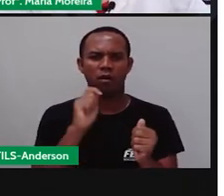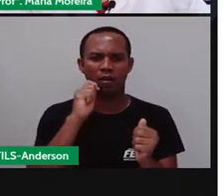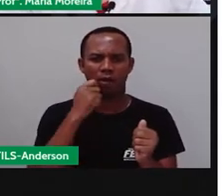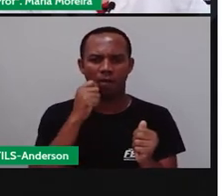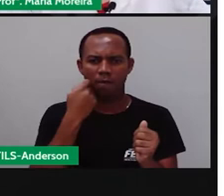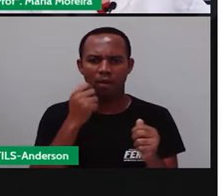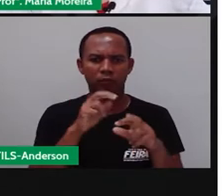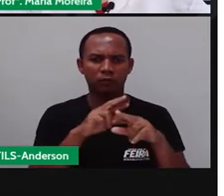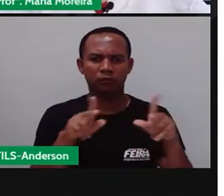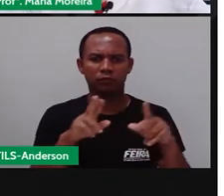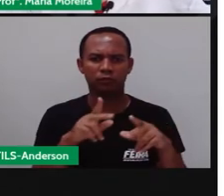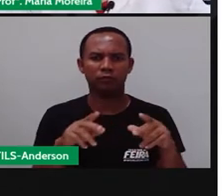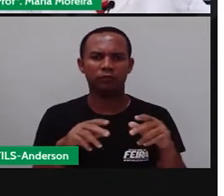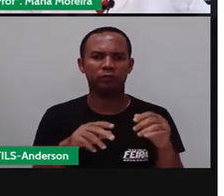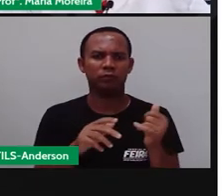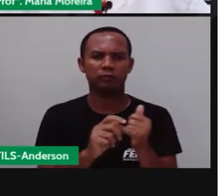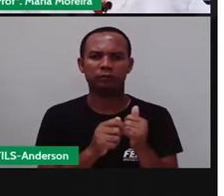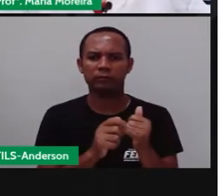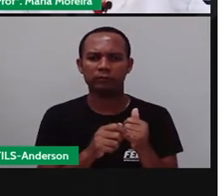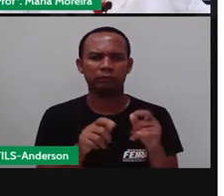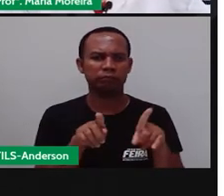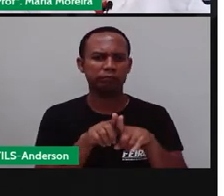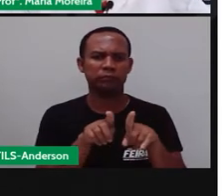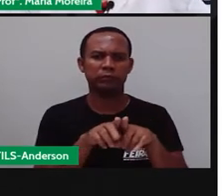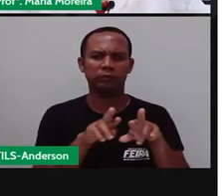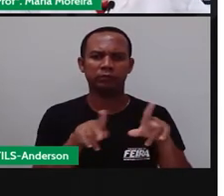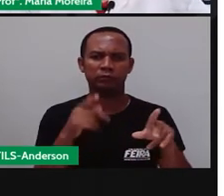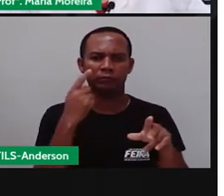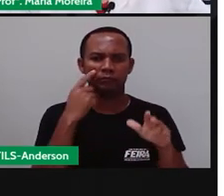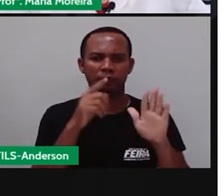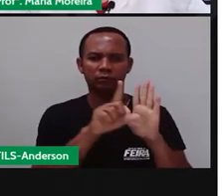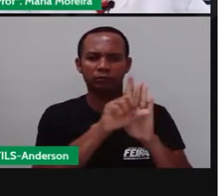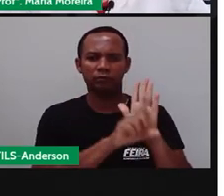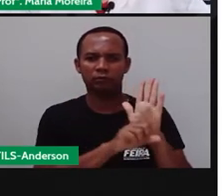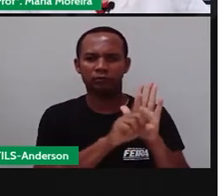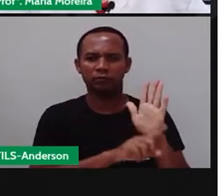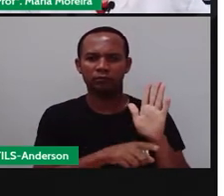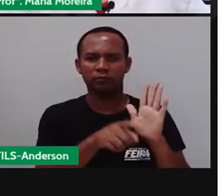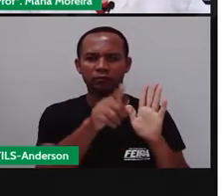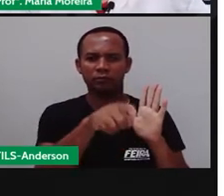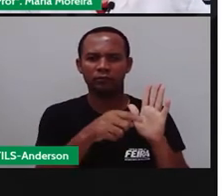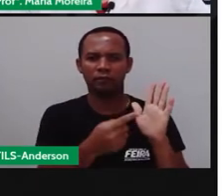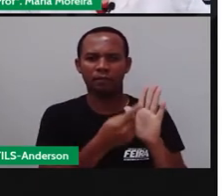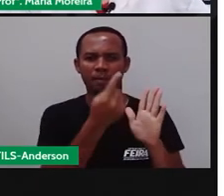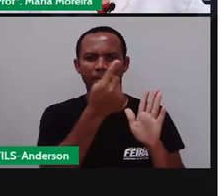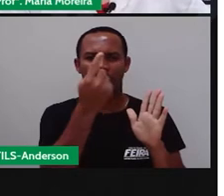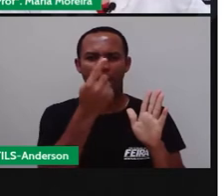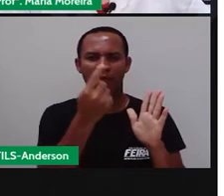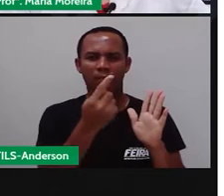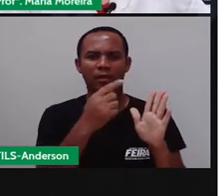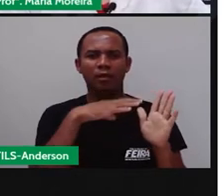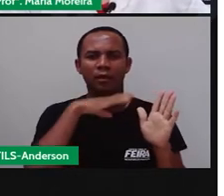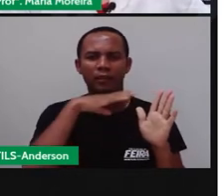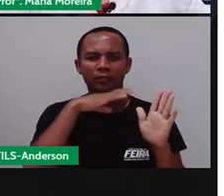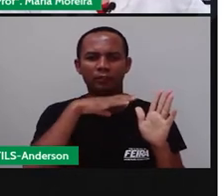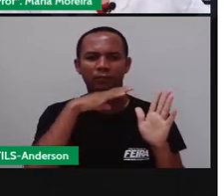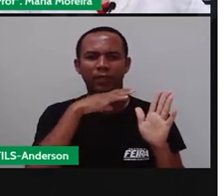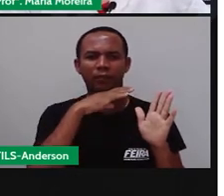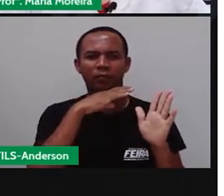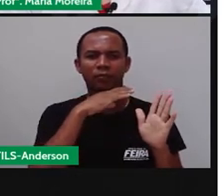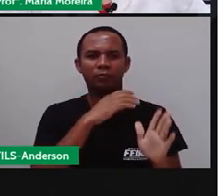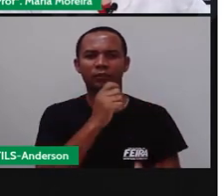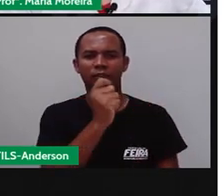bolo, feijoada e pastel. Presta atenção aqui nesse slide. Ó, qual o primeiro nome da lista dos animais?